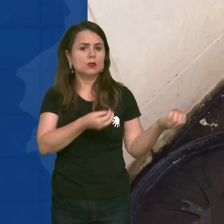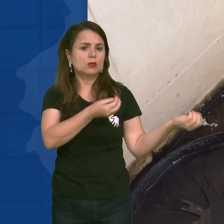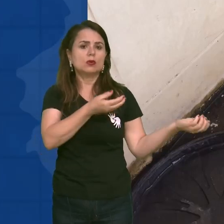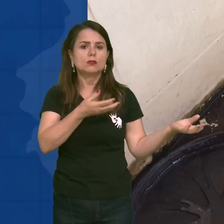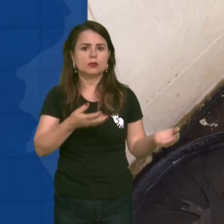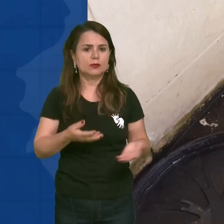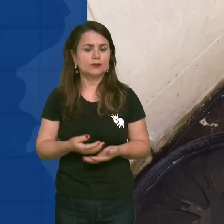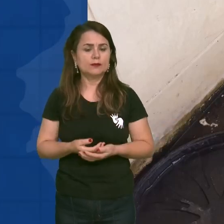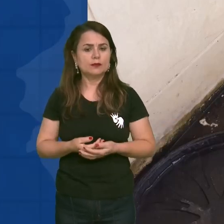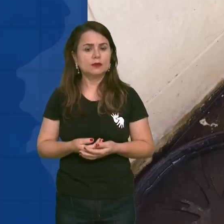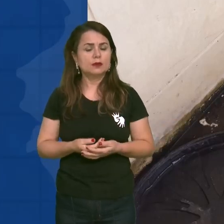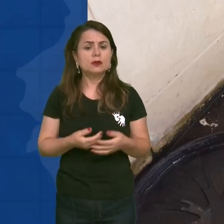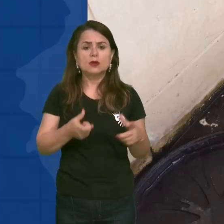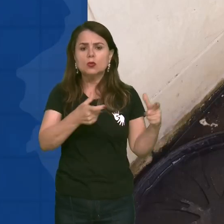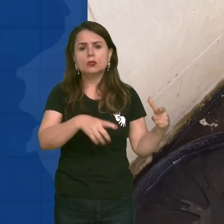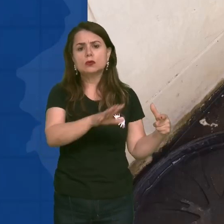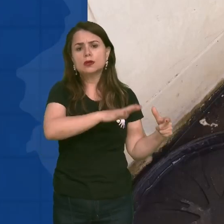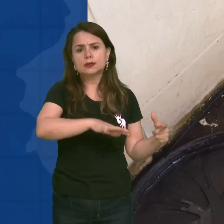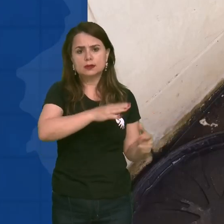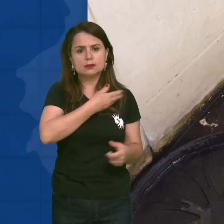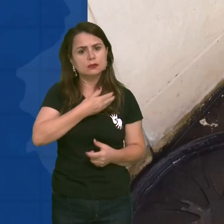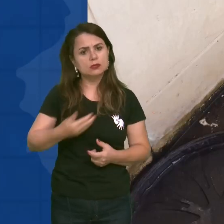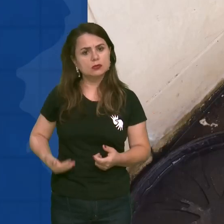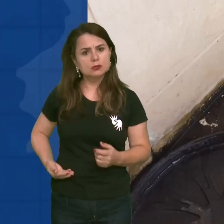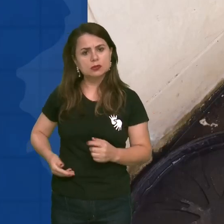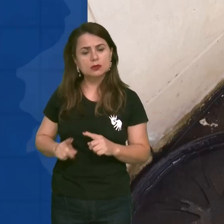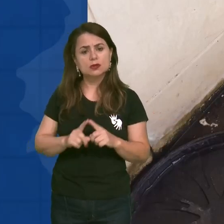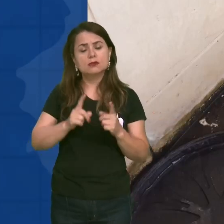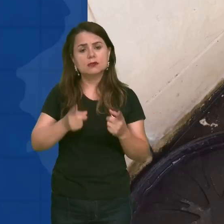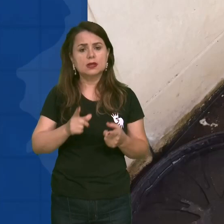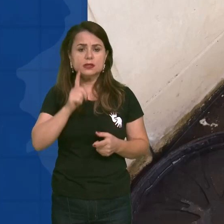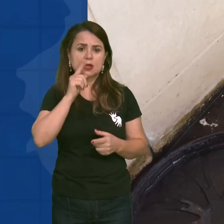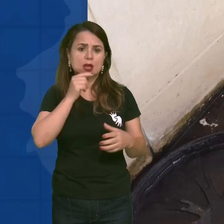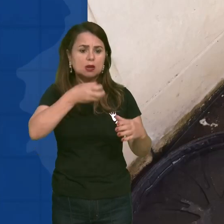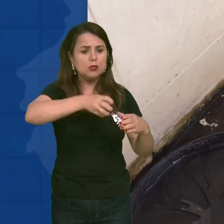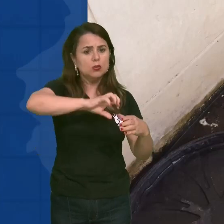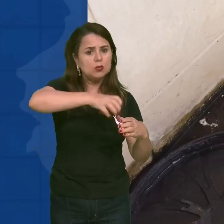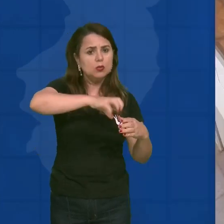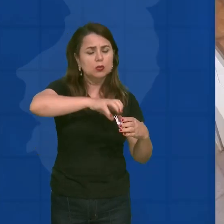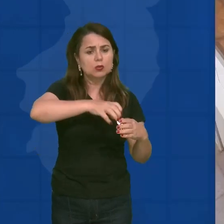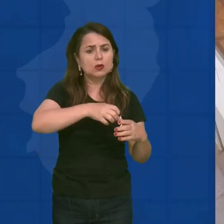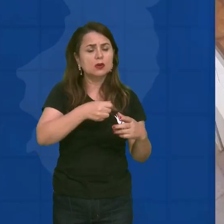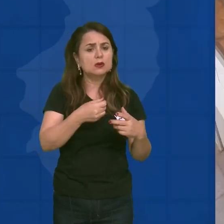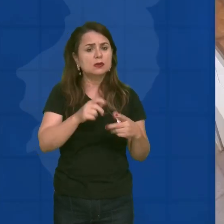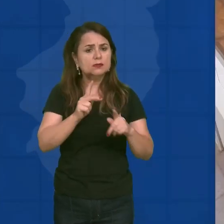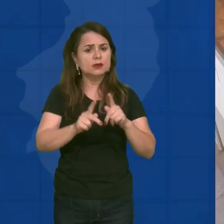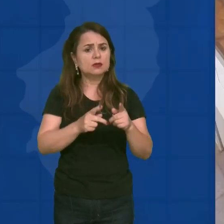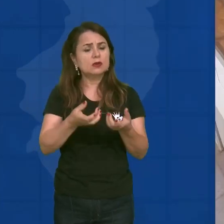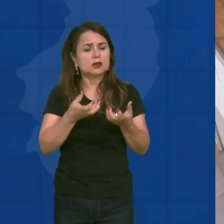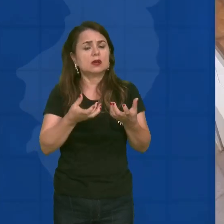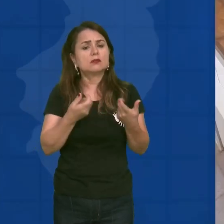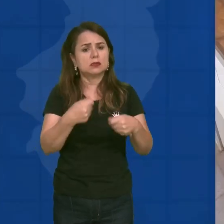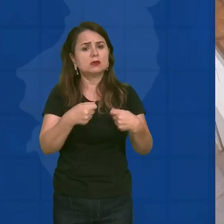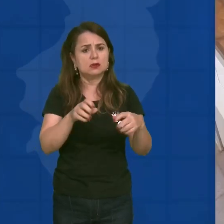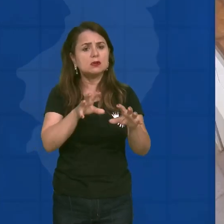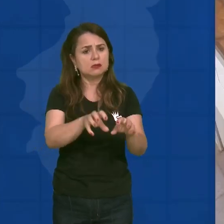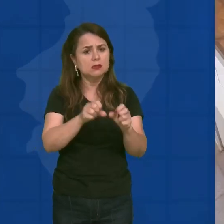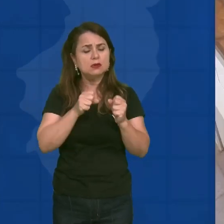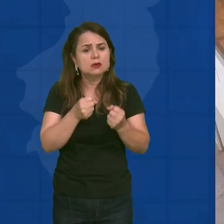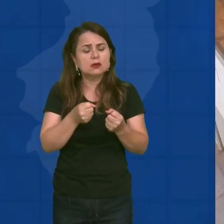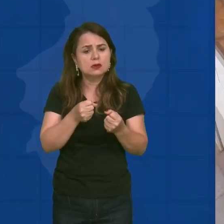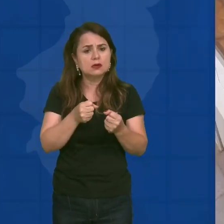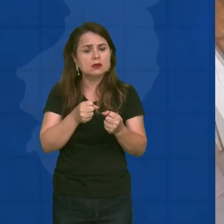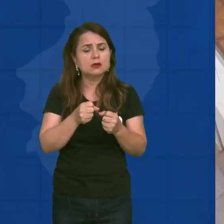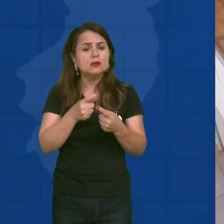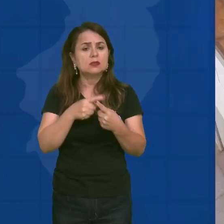fonte o local é público o problema que muitas vezes a fonte de água Municipal é a única maneira de algumas pessoas terem para ter